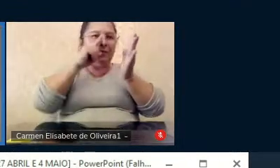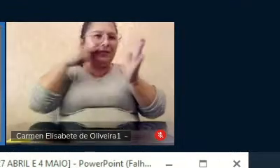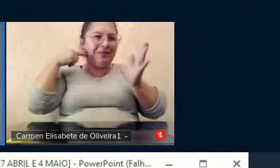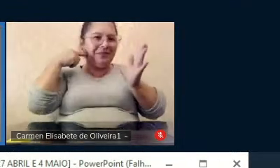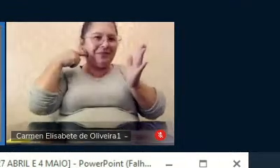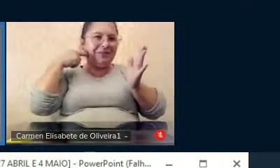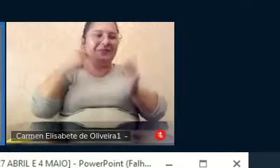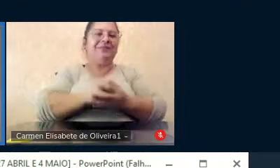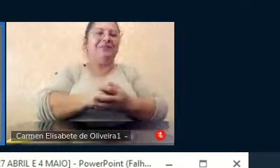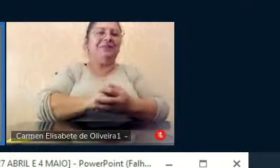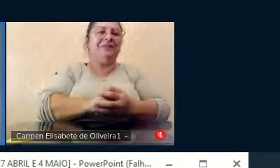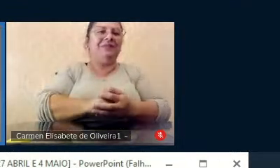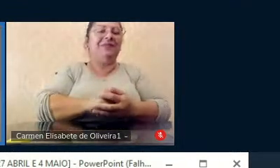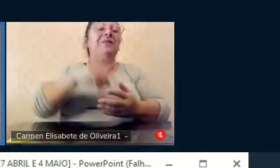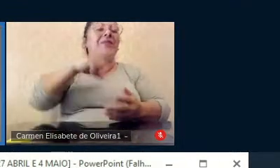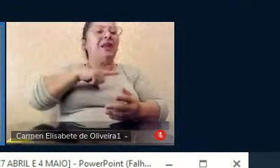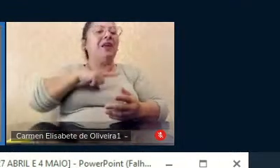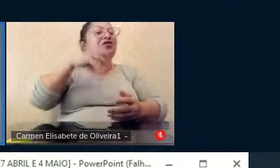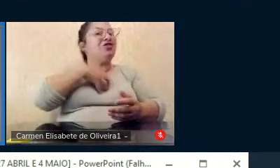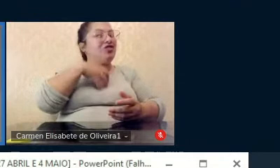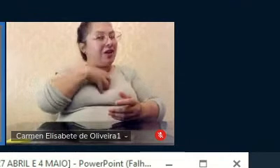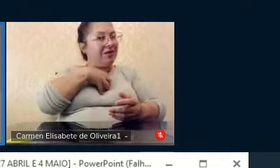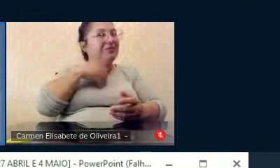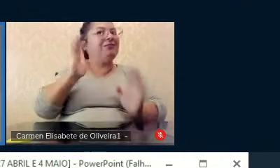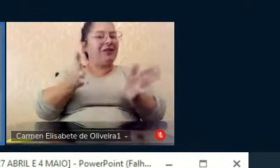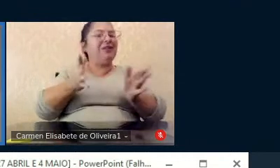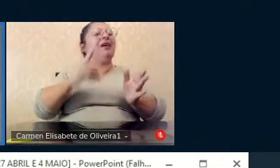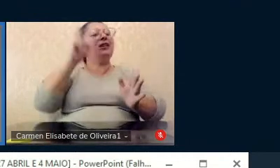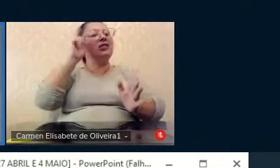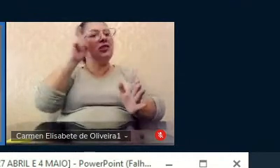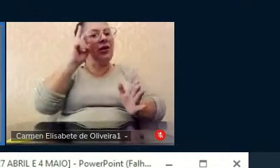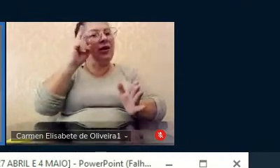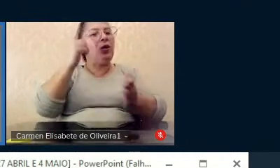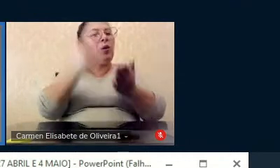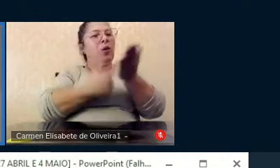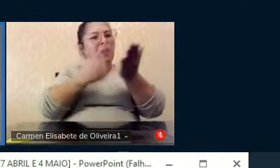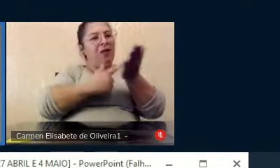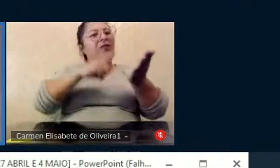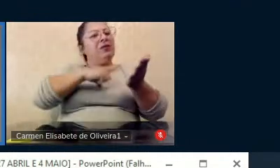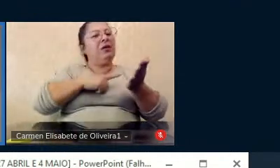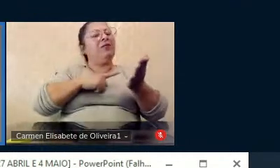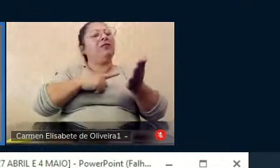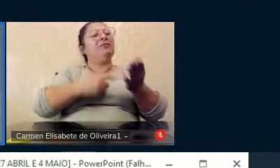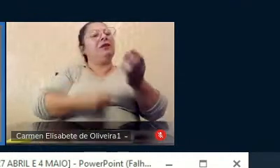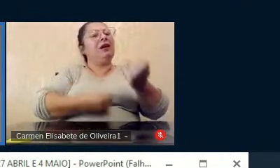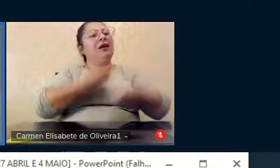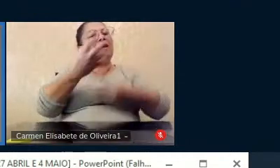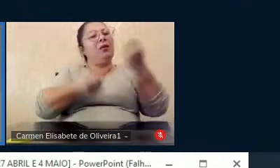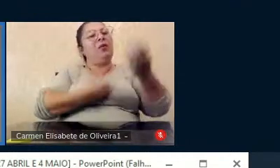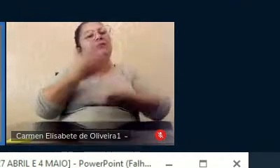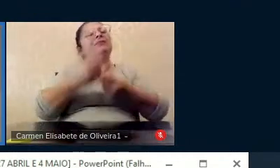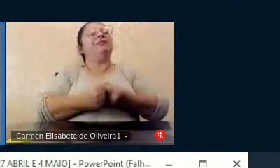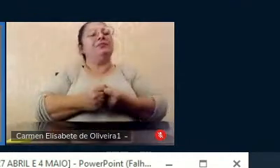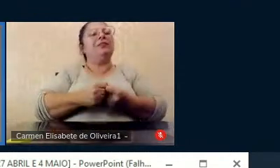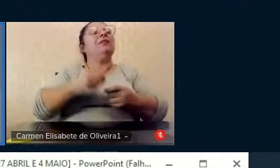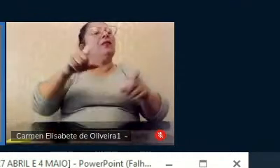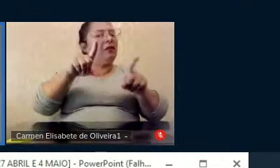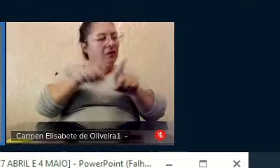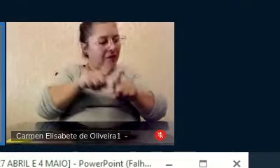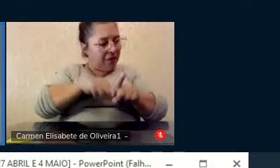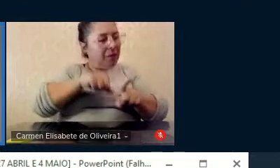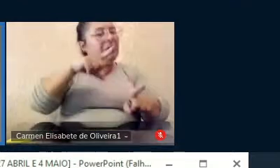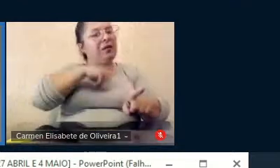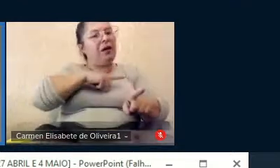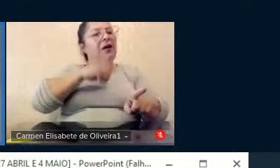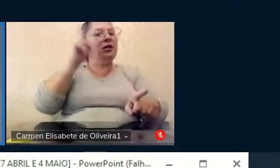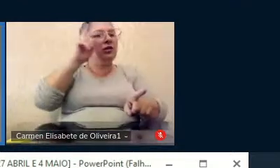teve uma série, né? E temos também o livro que foi o que originou. E ali as histórias em quadrinho também, né? Também